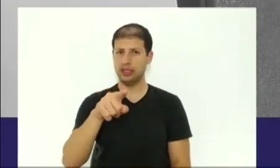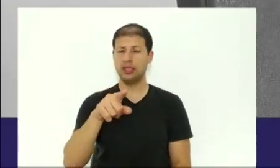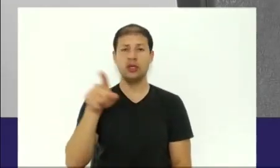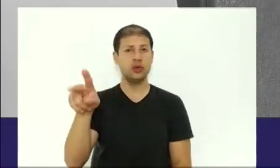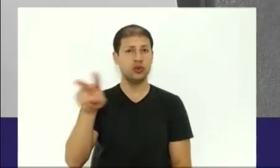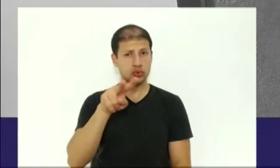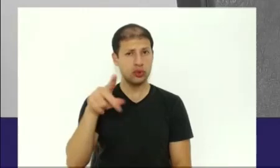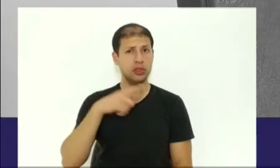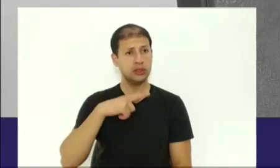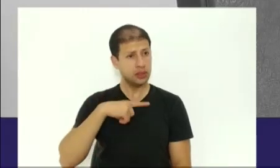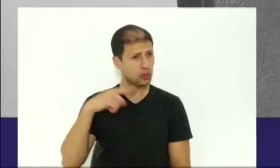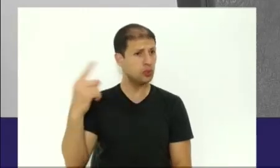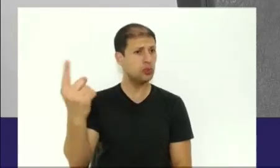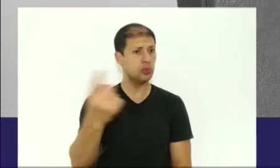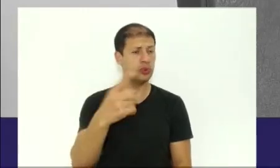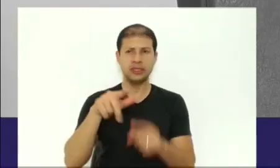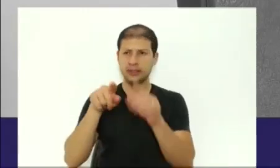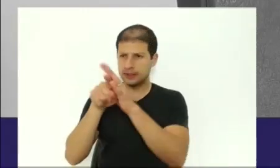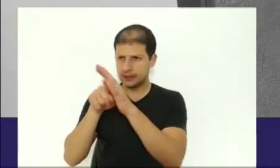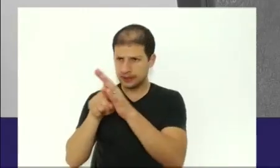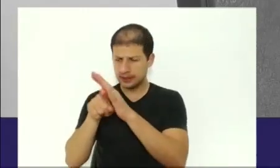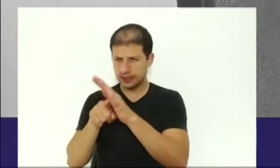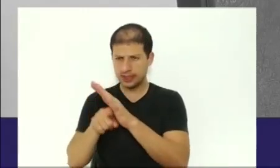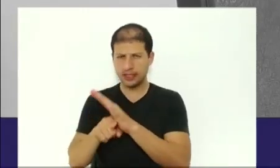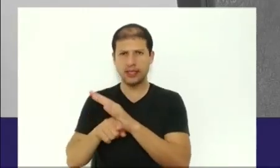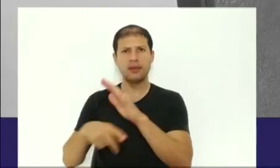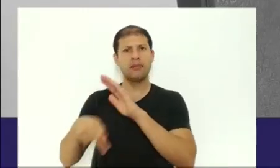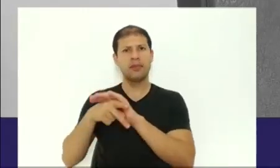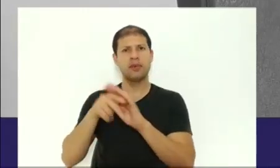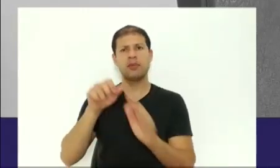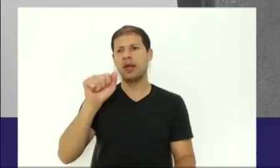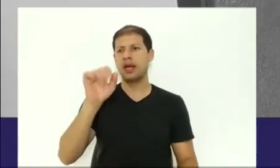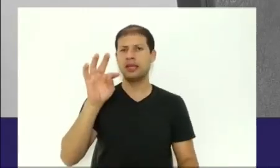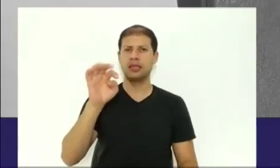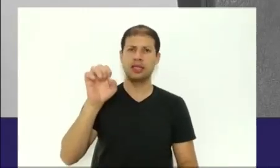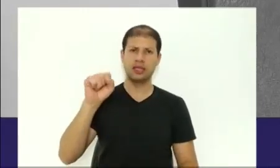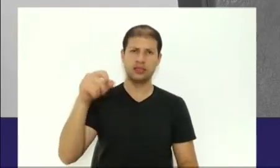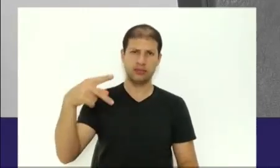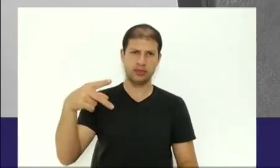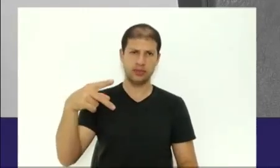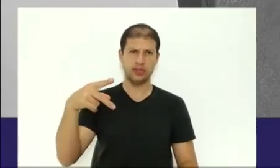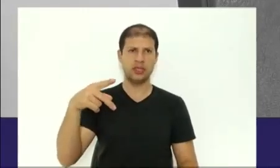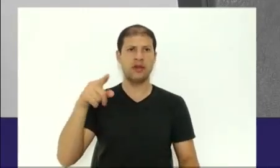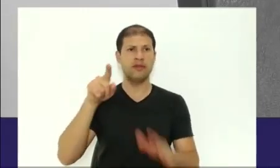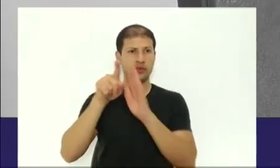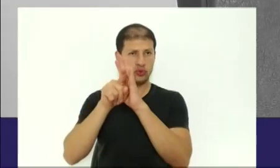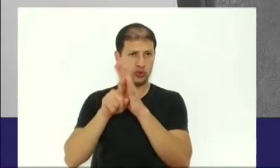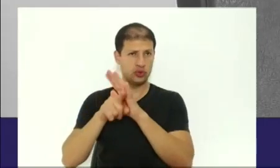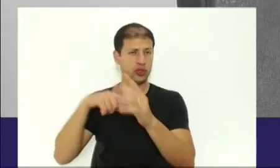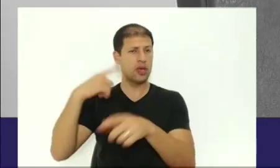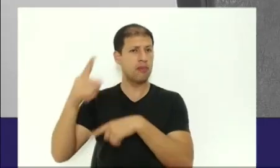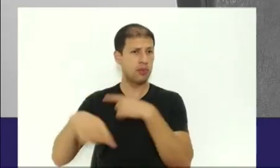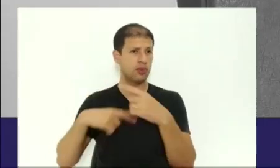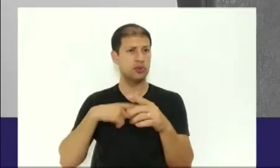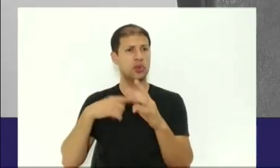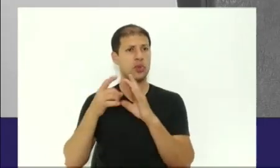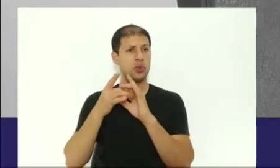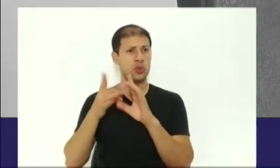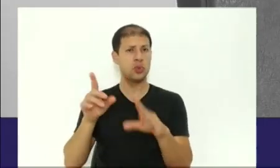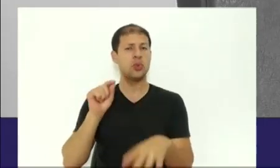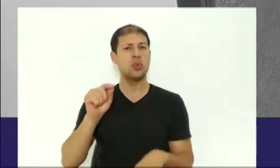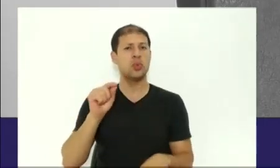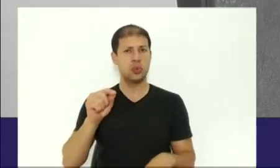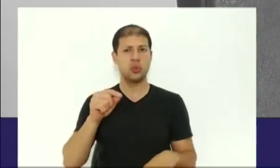passando por uma vistoria feita pela própria Artesp e, após a vistoria, receberiam autorização para prestarem o